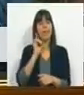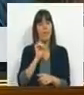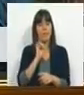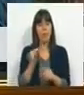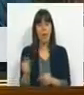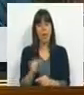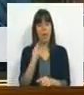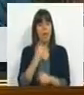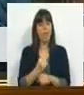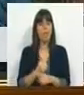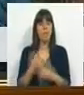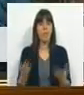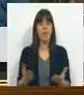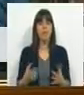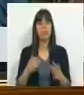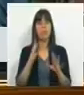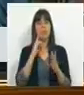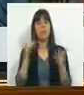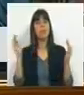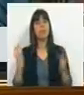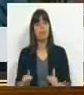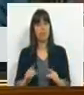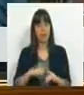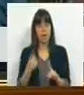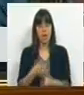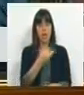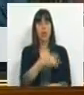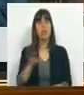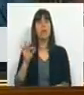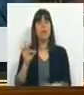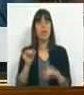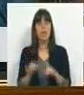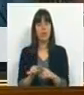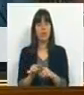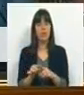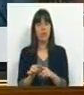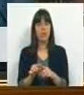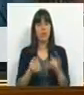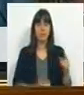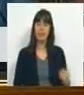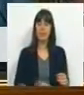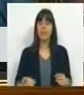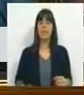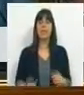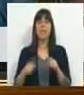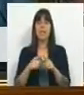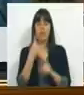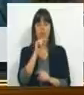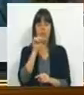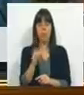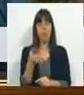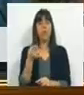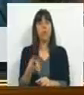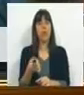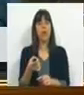valores negativos. Tendo diminuído em 2014 o desemprego